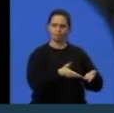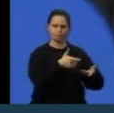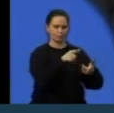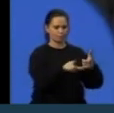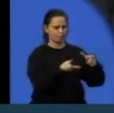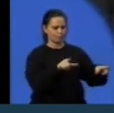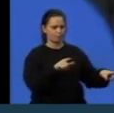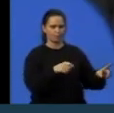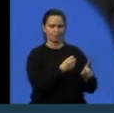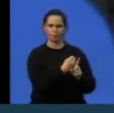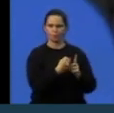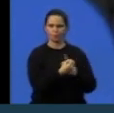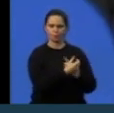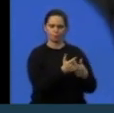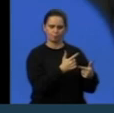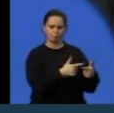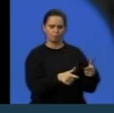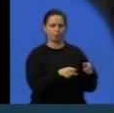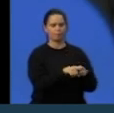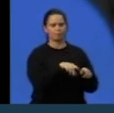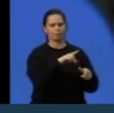áreas elas ficam comprometidas também.